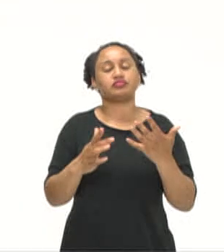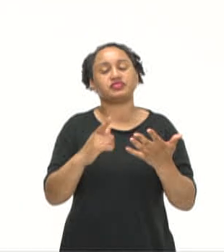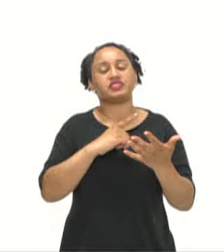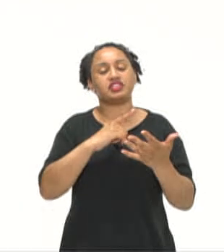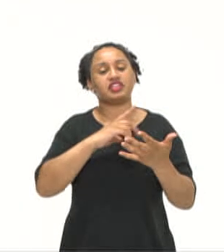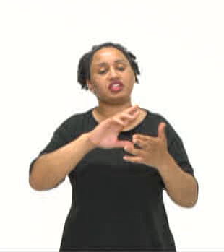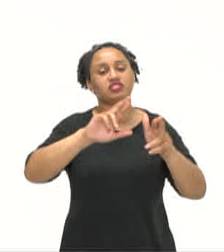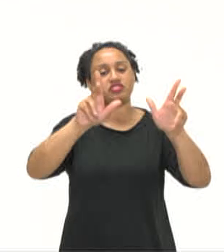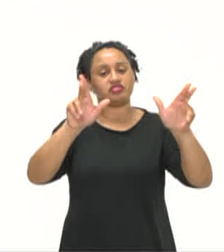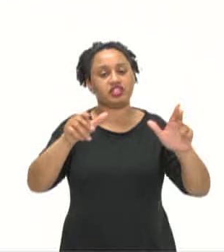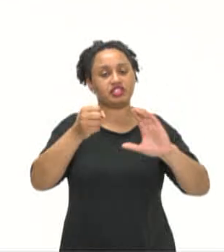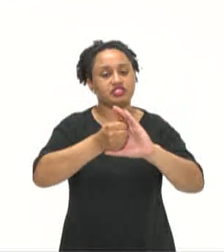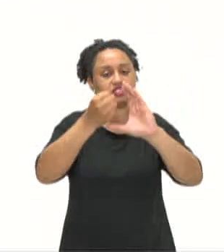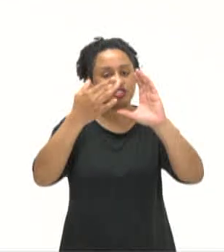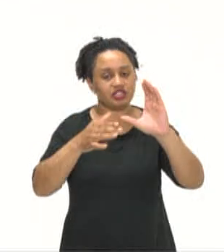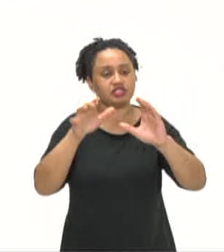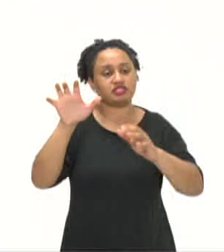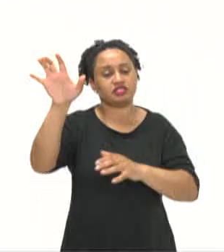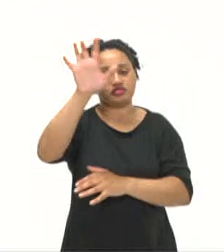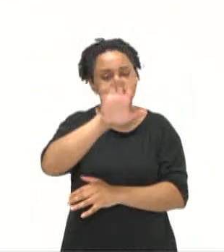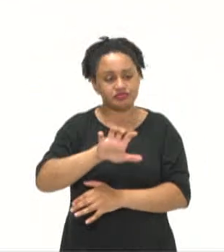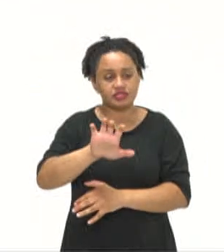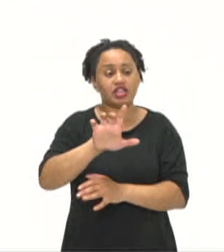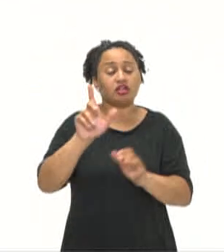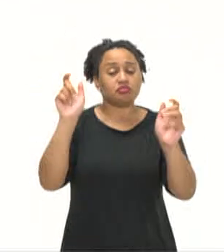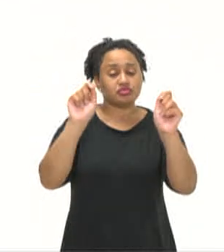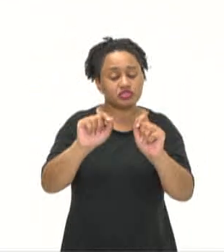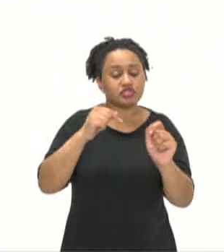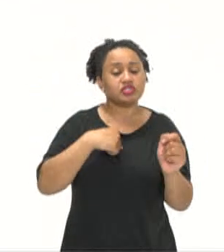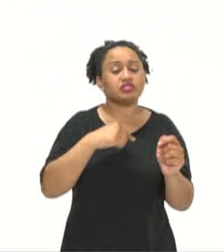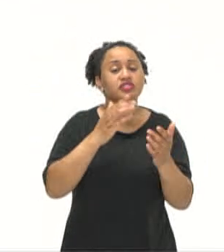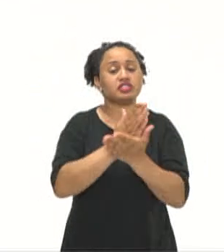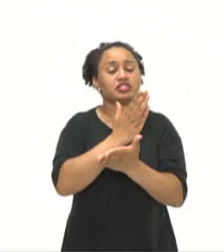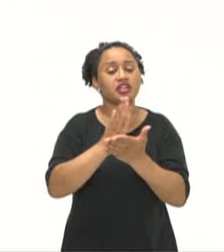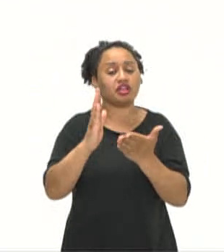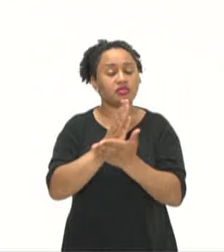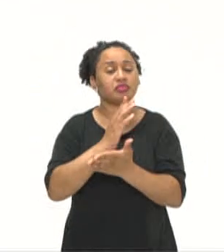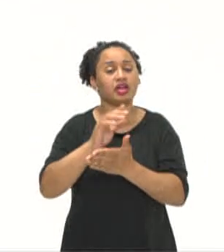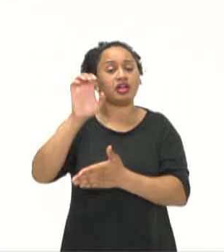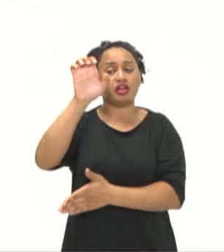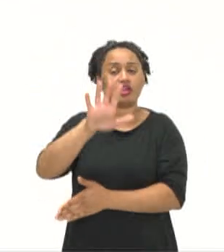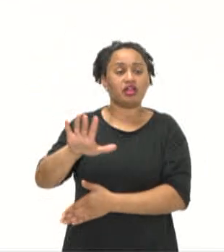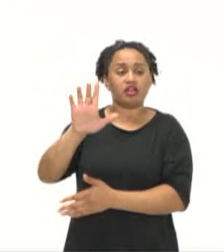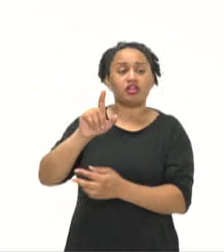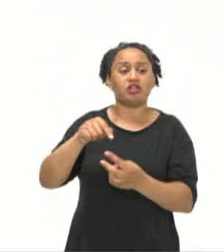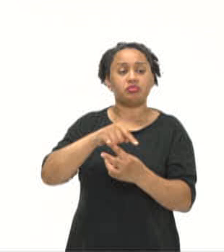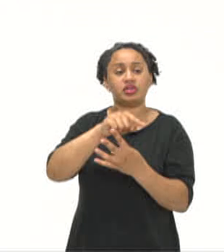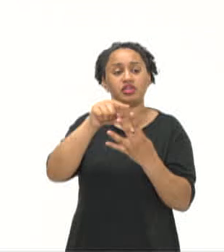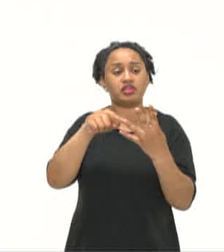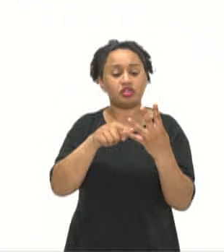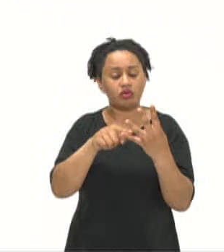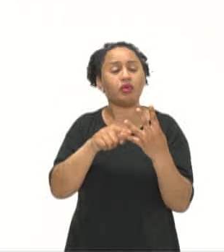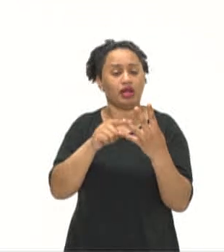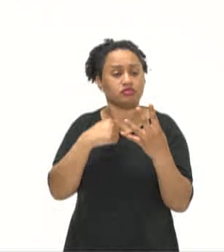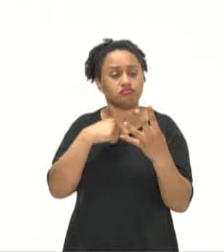diferentes características intercontinentais, é possível separar o continente europeu em quatro regiões